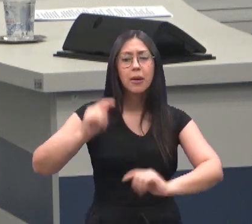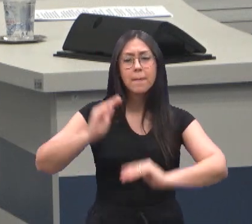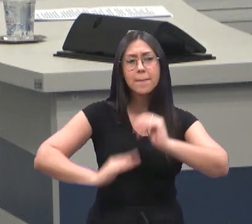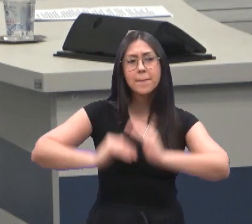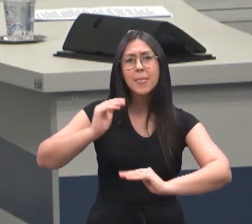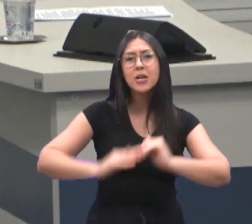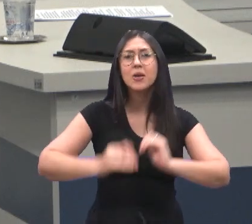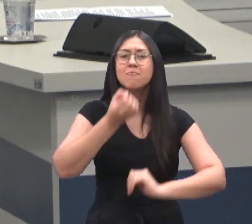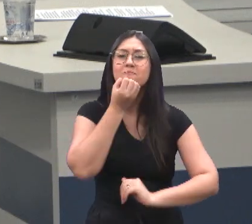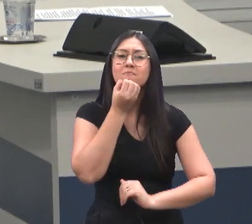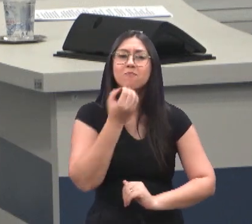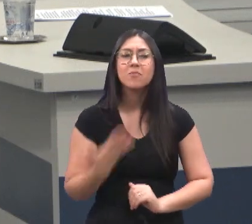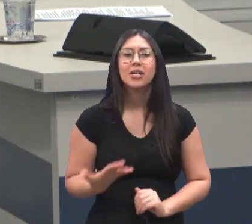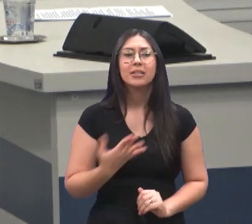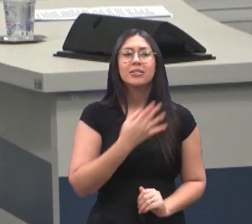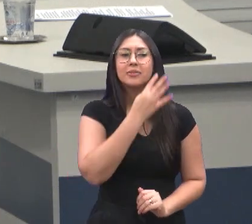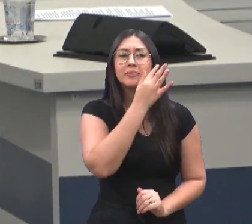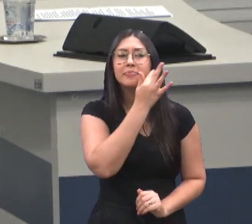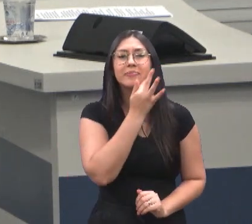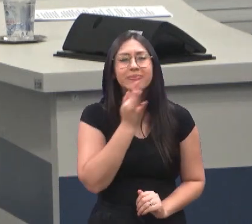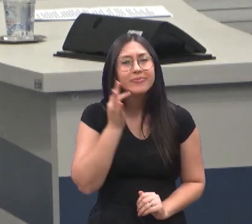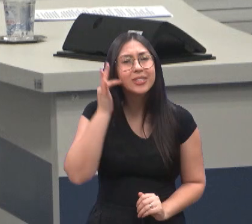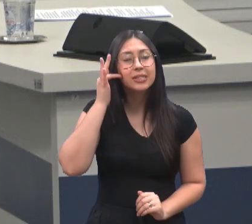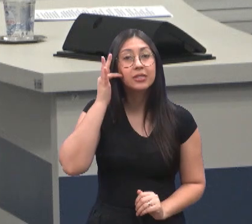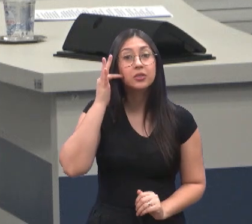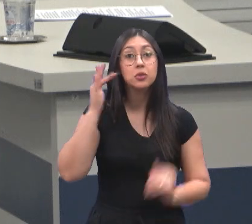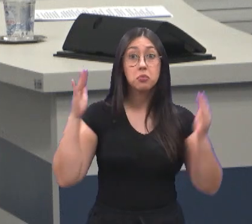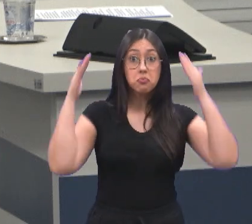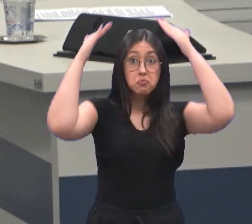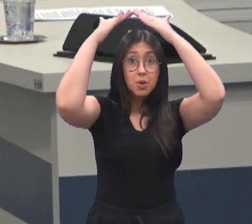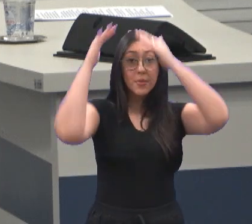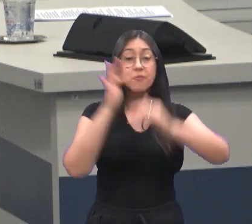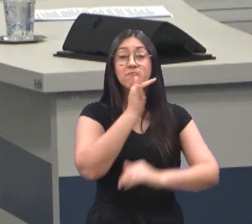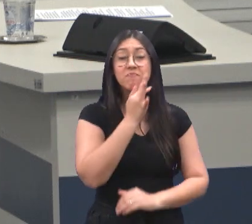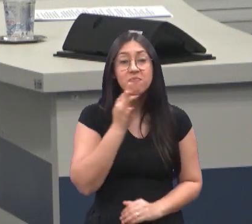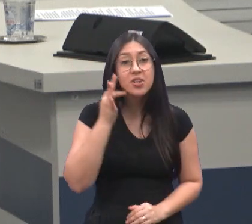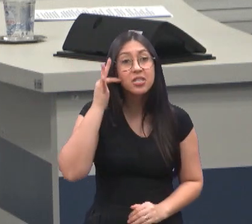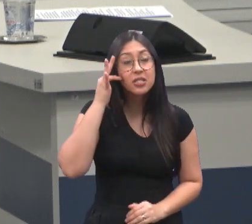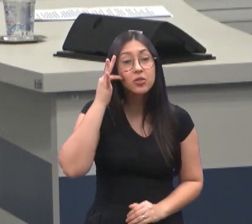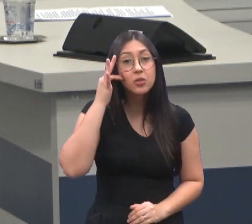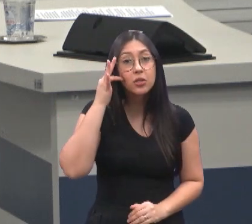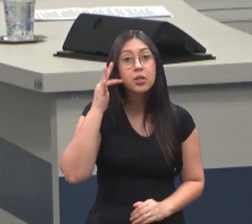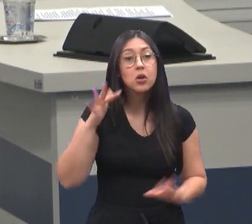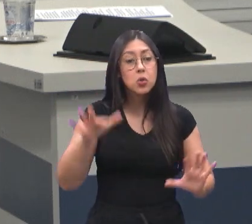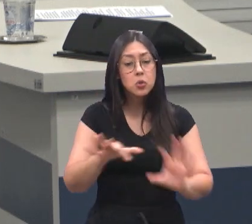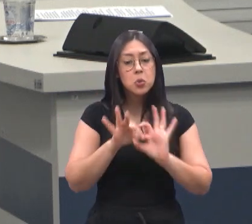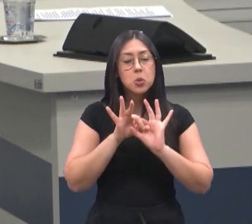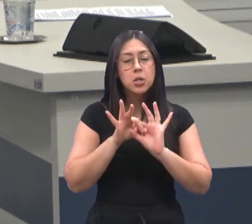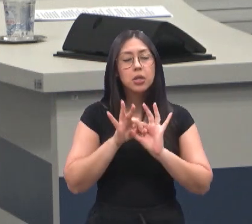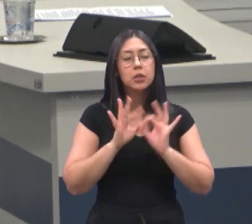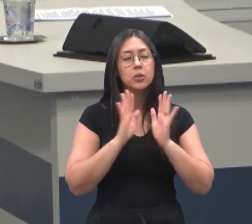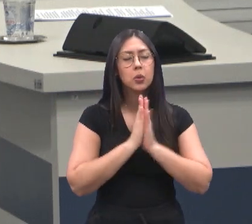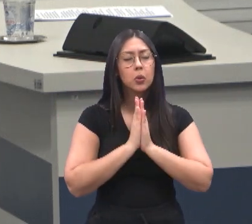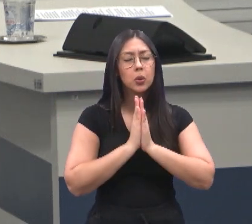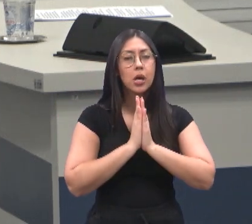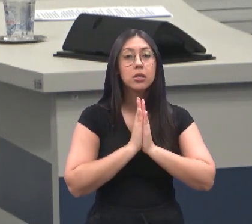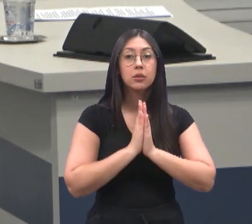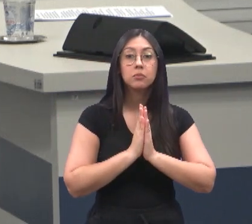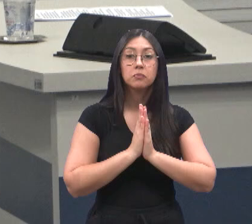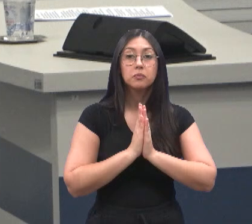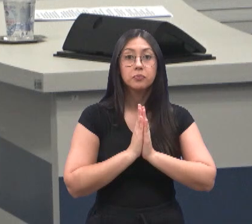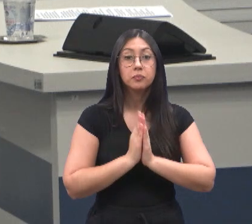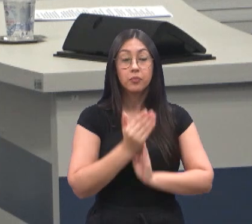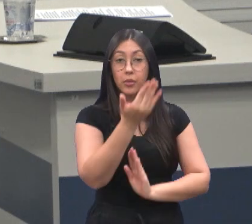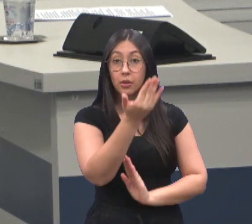Papa Francisco, senhor presidente, bem lembrado pelo vereador Carlos Abranches, estão se unindo em oração para esse grande homem que é o